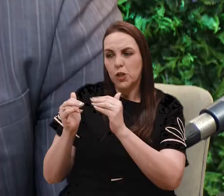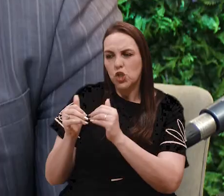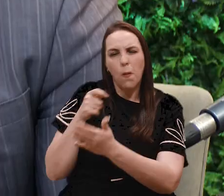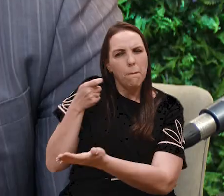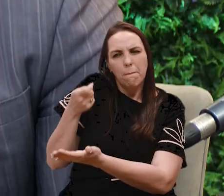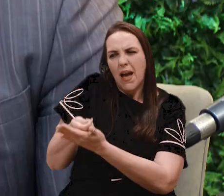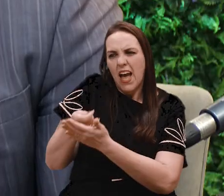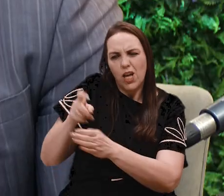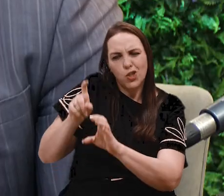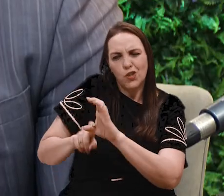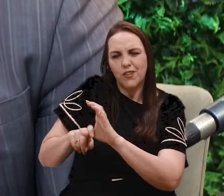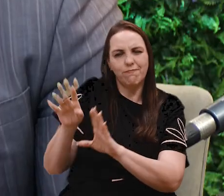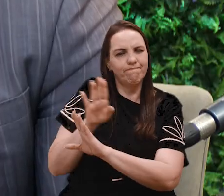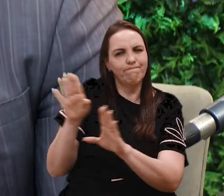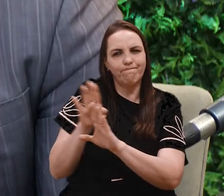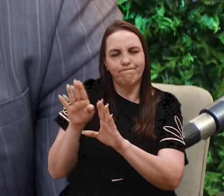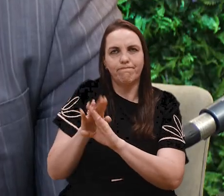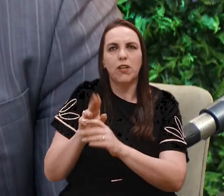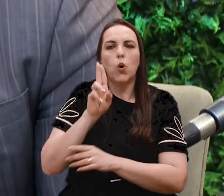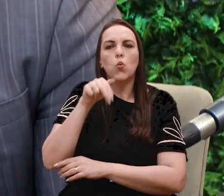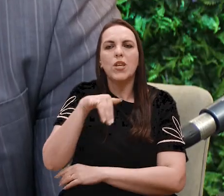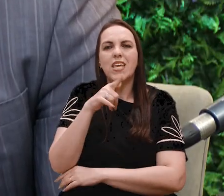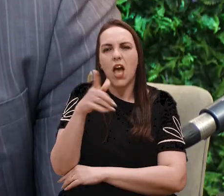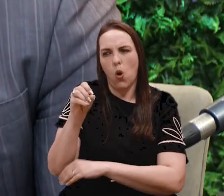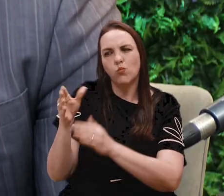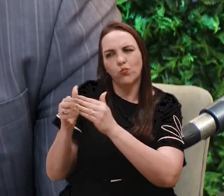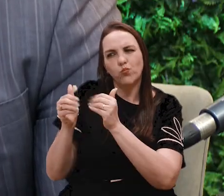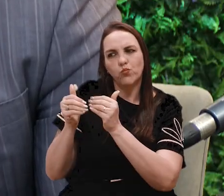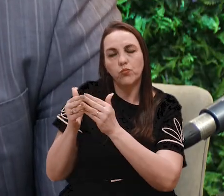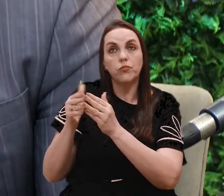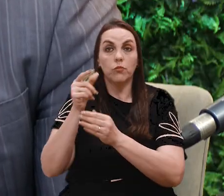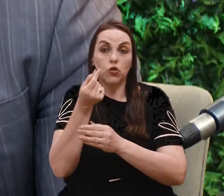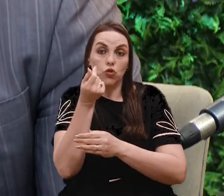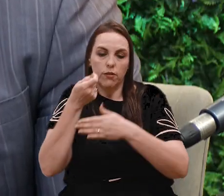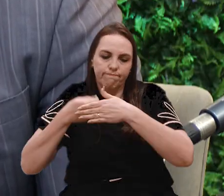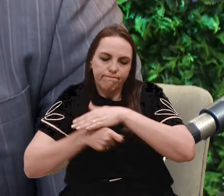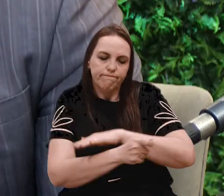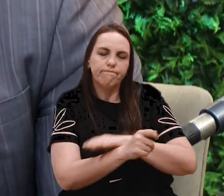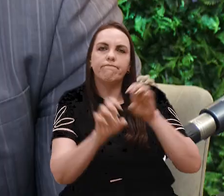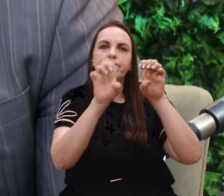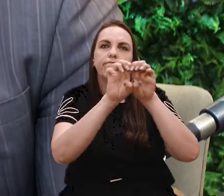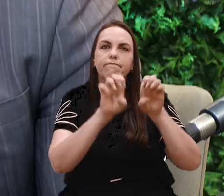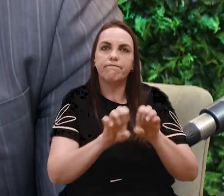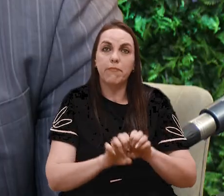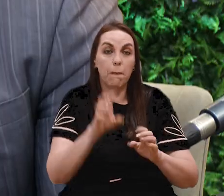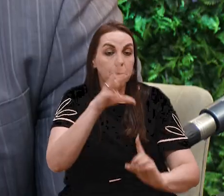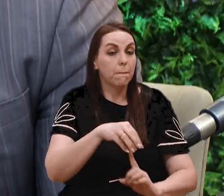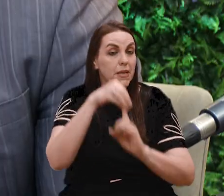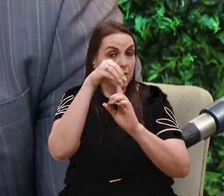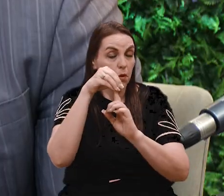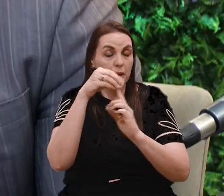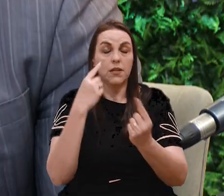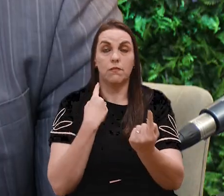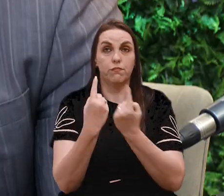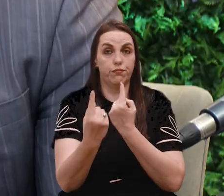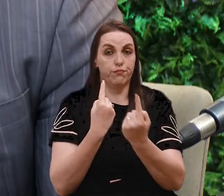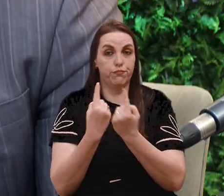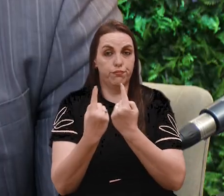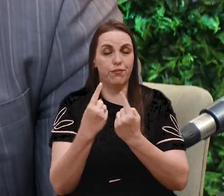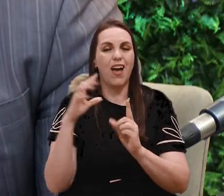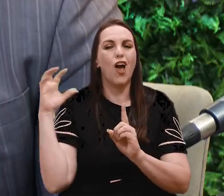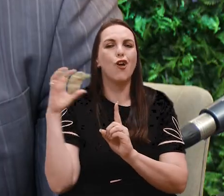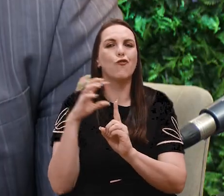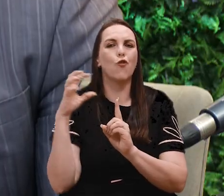e foi feito um acerto que esse recurso teria que ser aplicado na infraestrutura, principalmente nas vias que foram afetadas